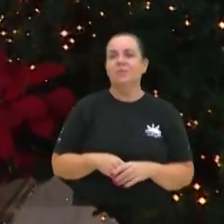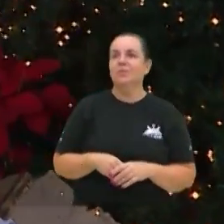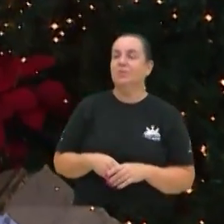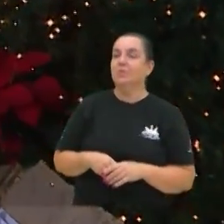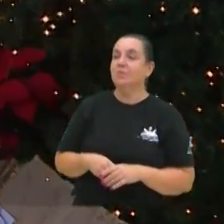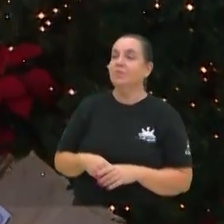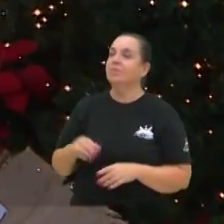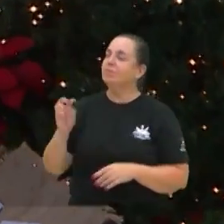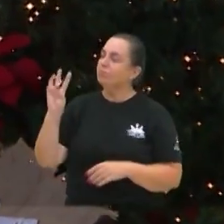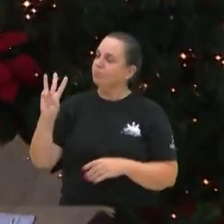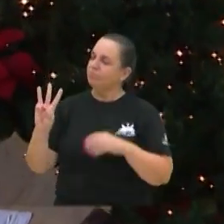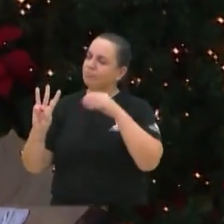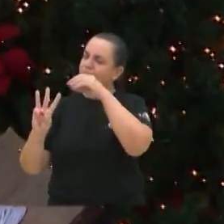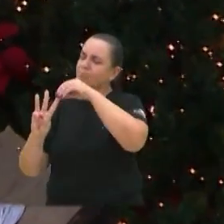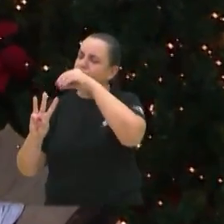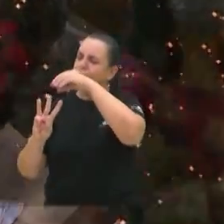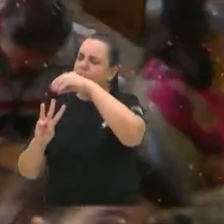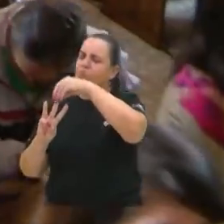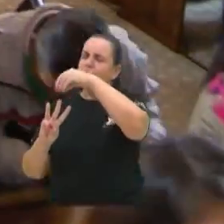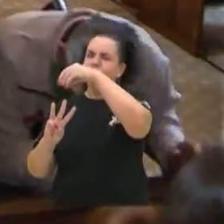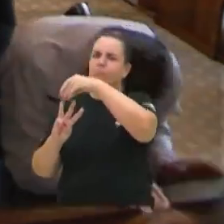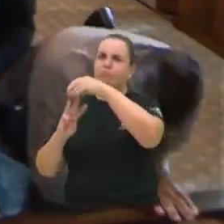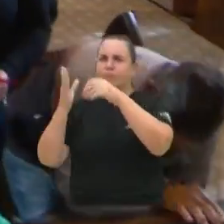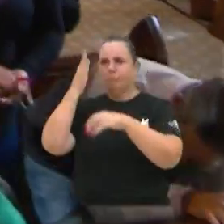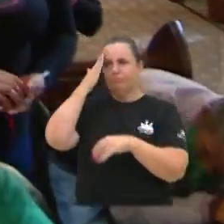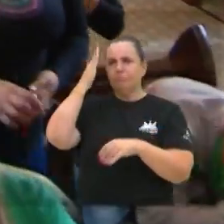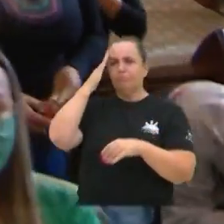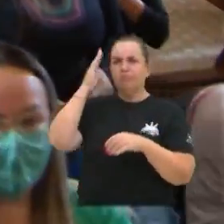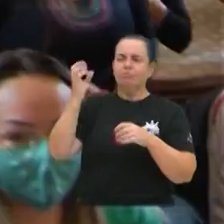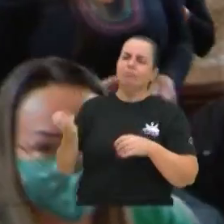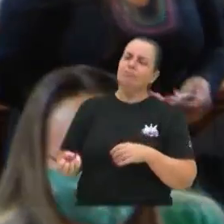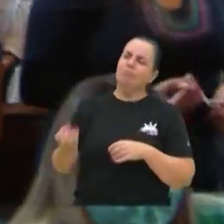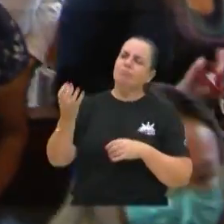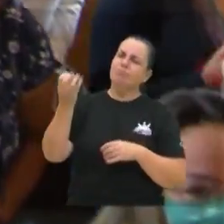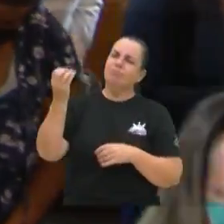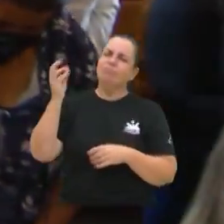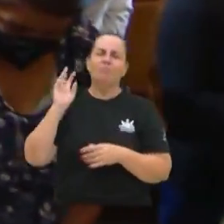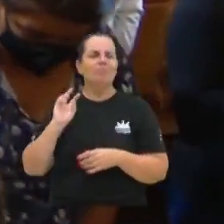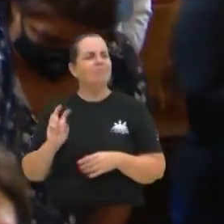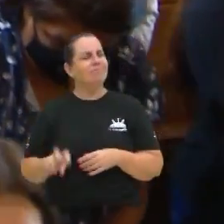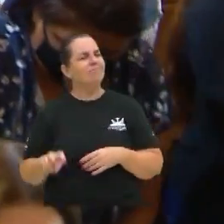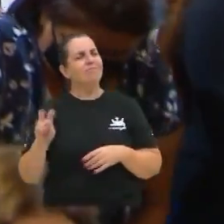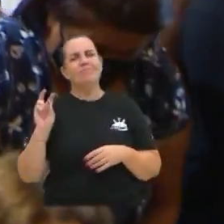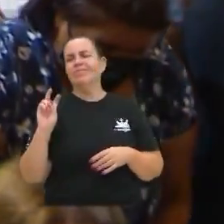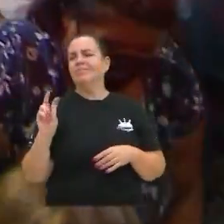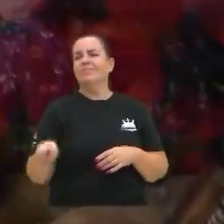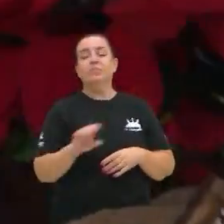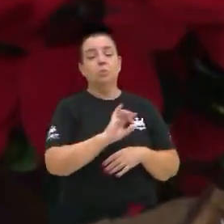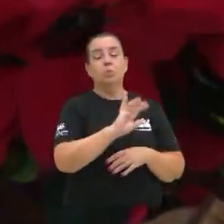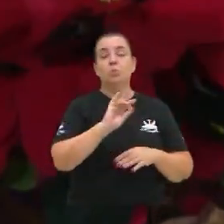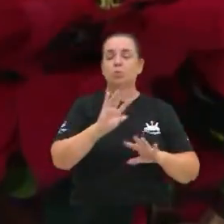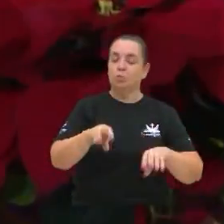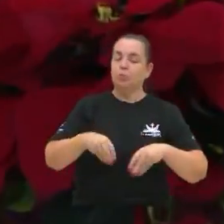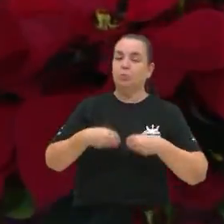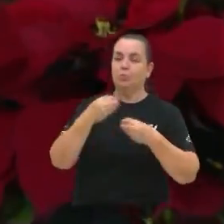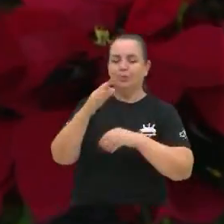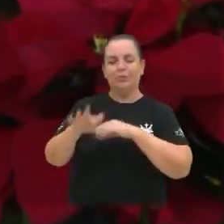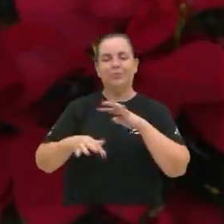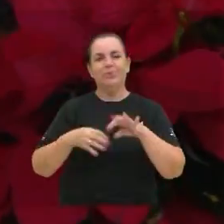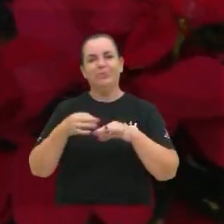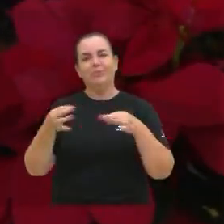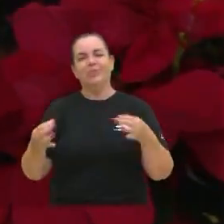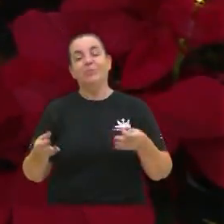Os três reis, quando souberam, viajaram sem parar. Cada um trouxe